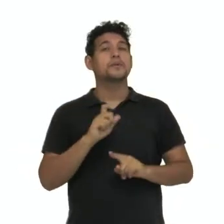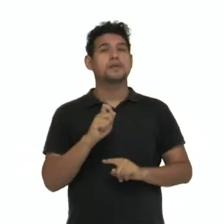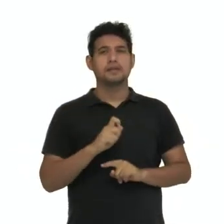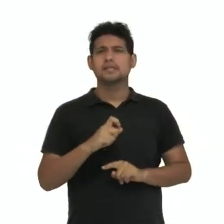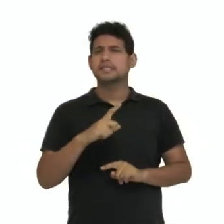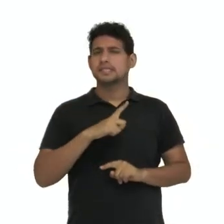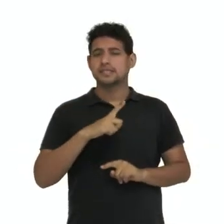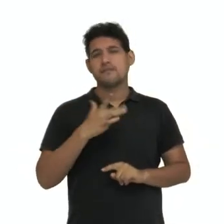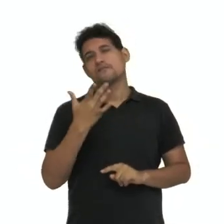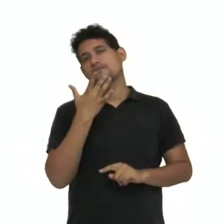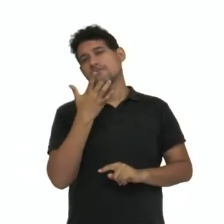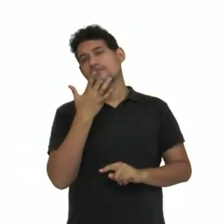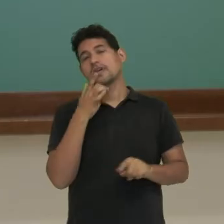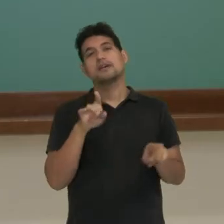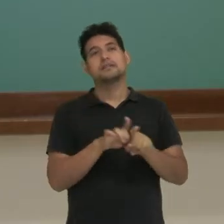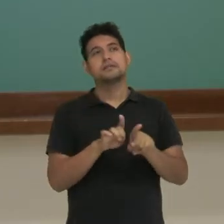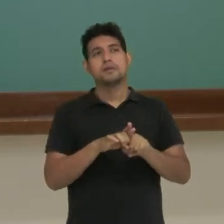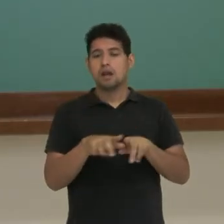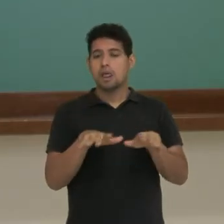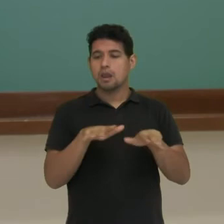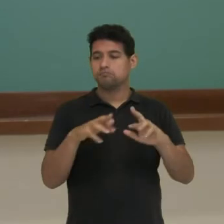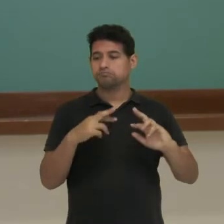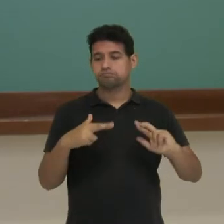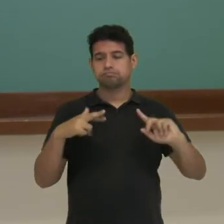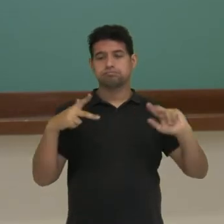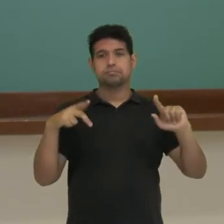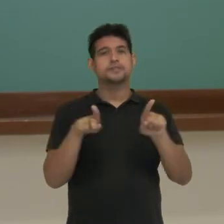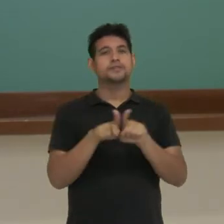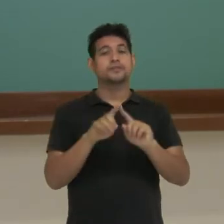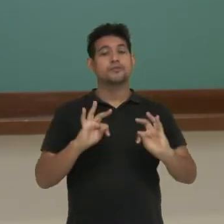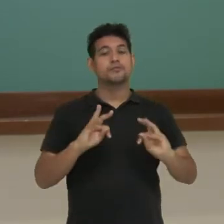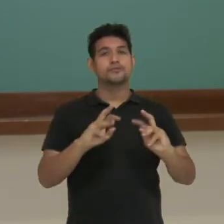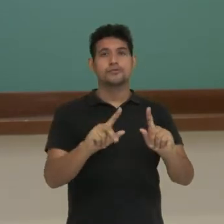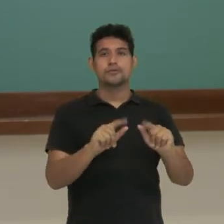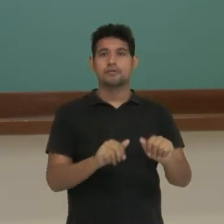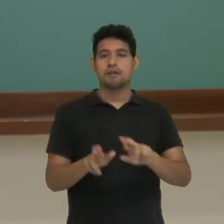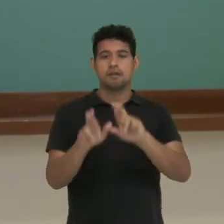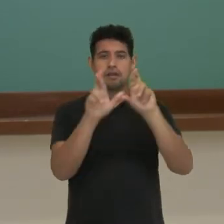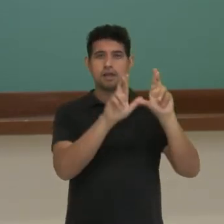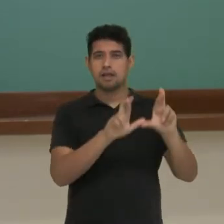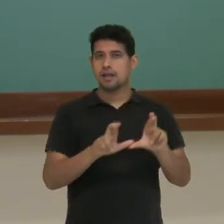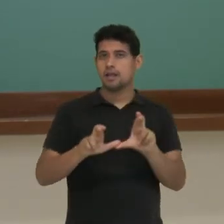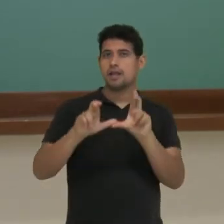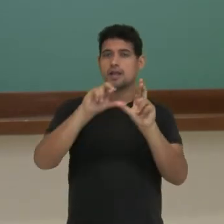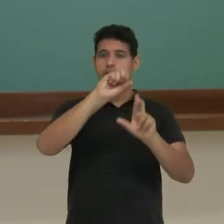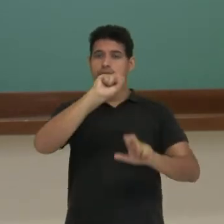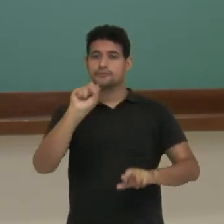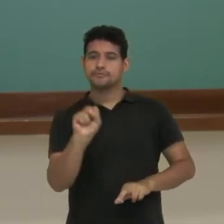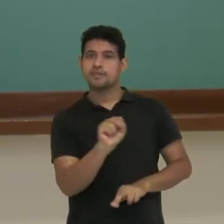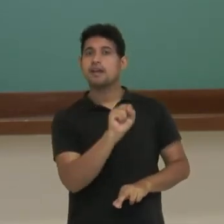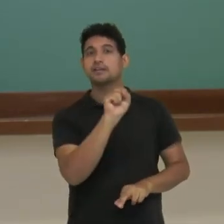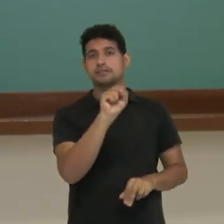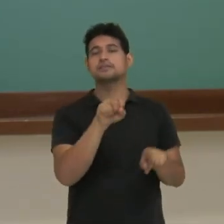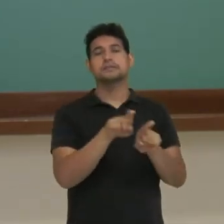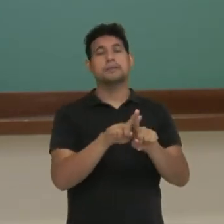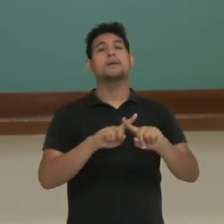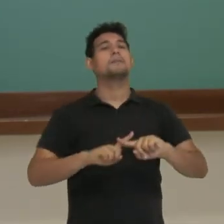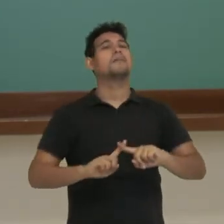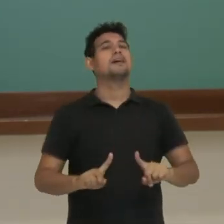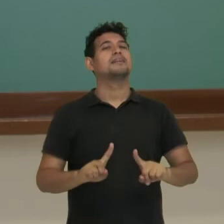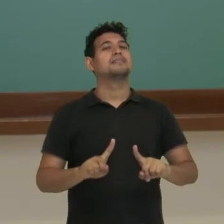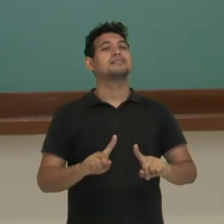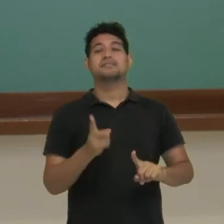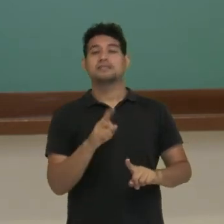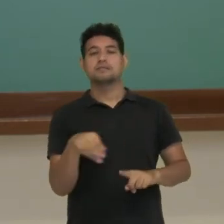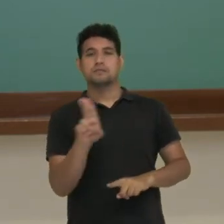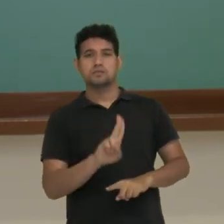uma grande facilidade de fluidez com toda a região do Sudeste Asiático. Só foi deixado de